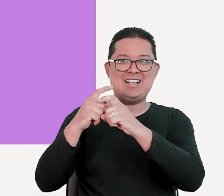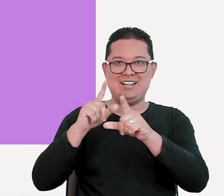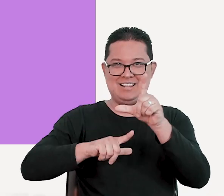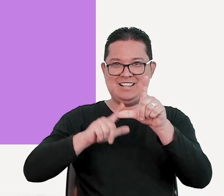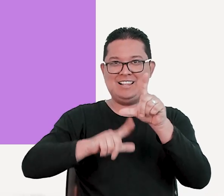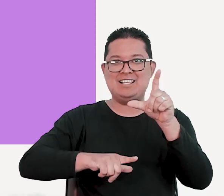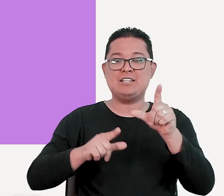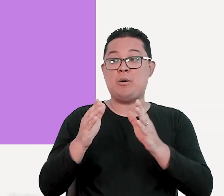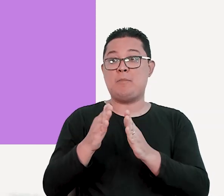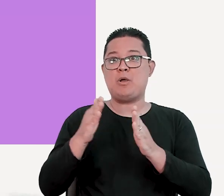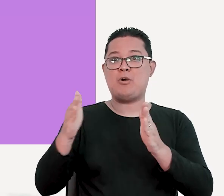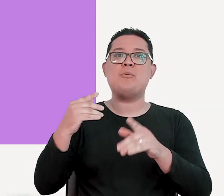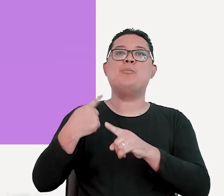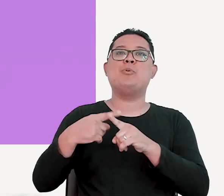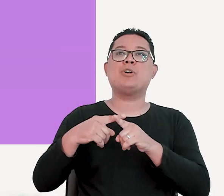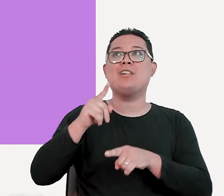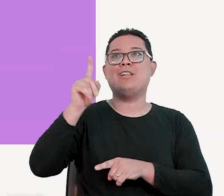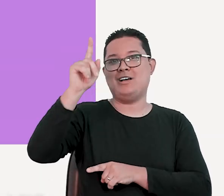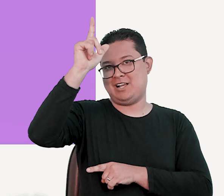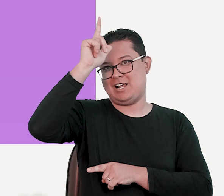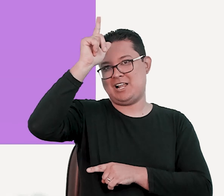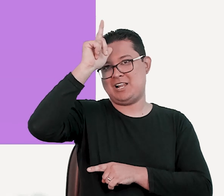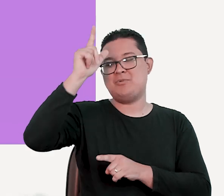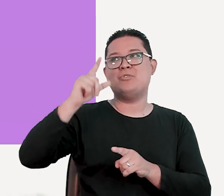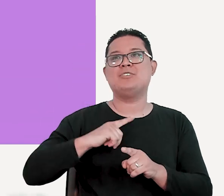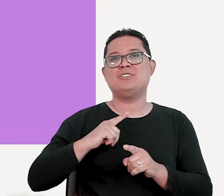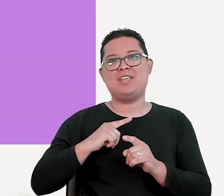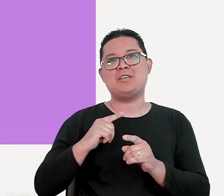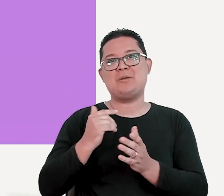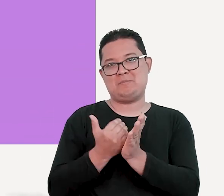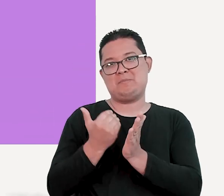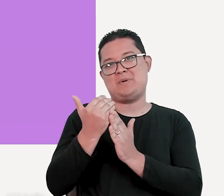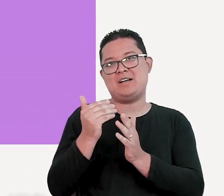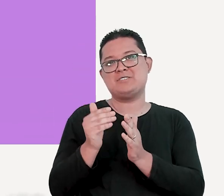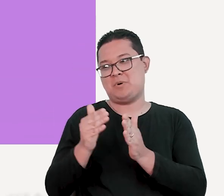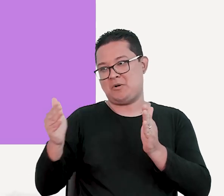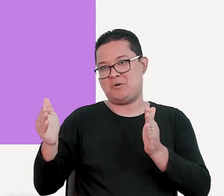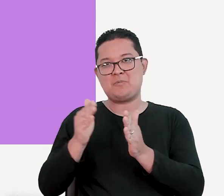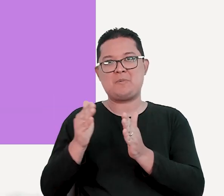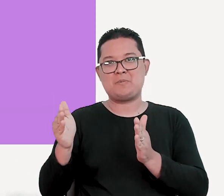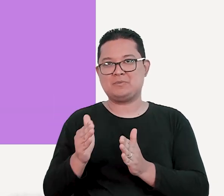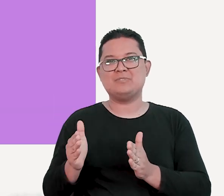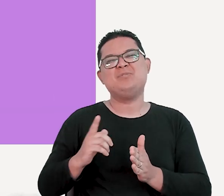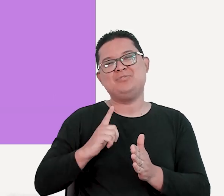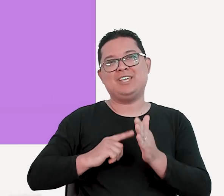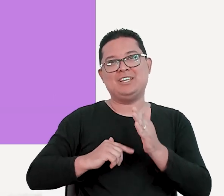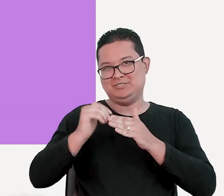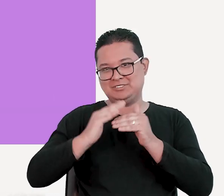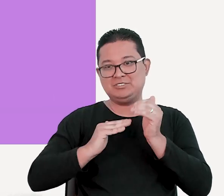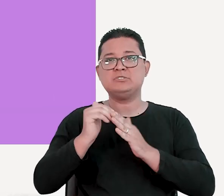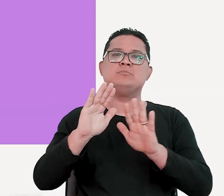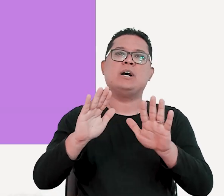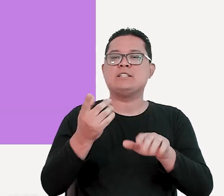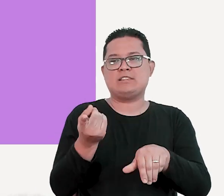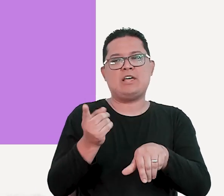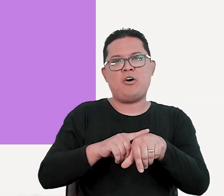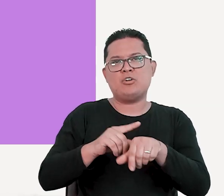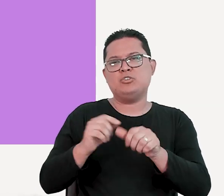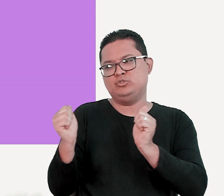uma dinâmica para você escrever. Mas isso tudo você conversa com o design na hora. Você vai ver se tem esse produto ou não na